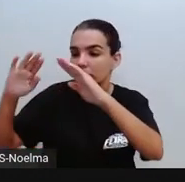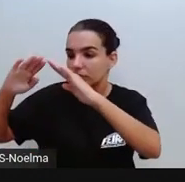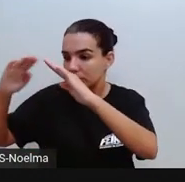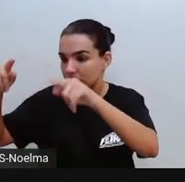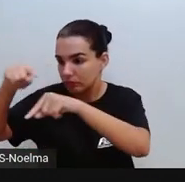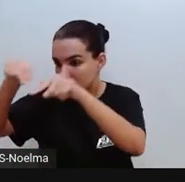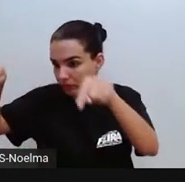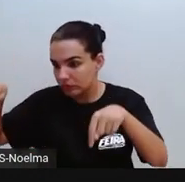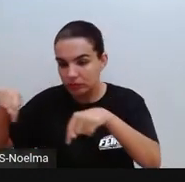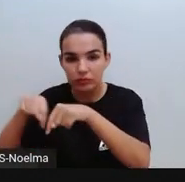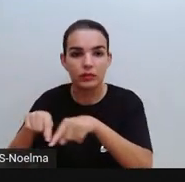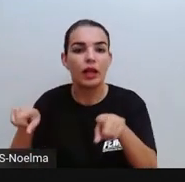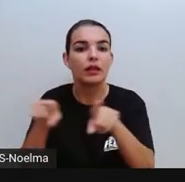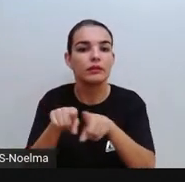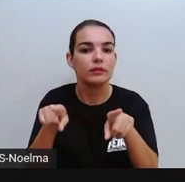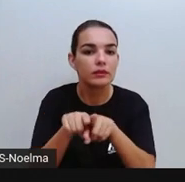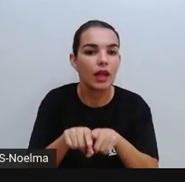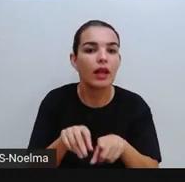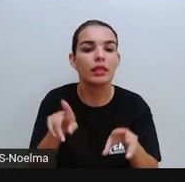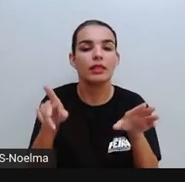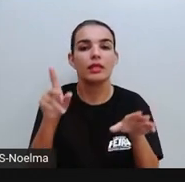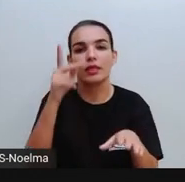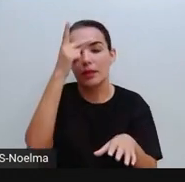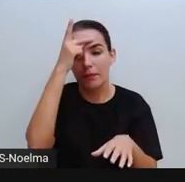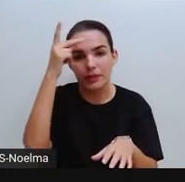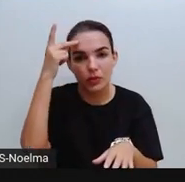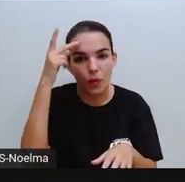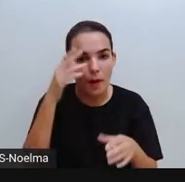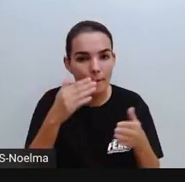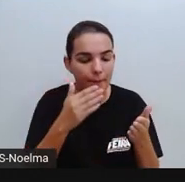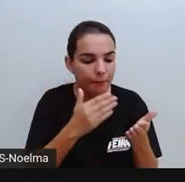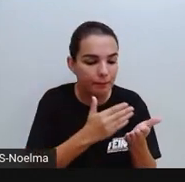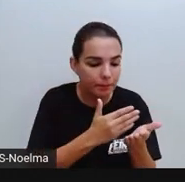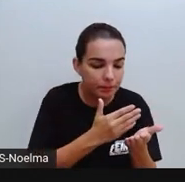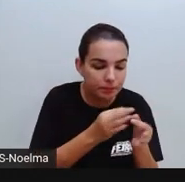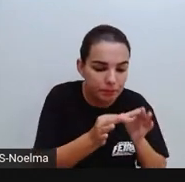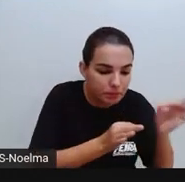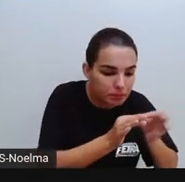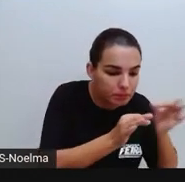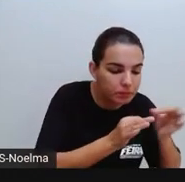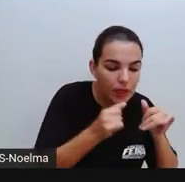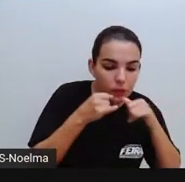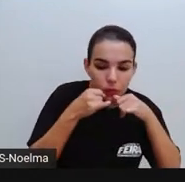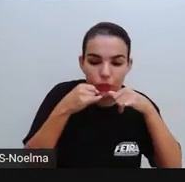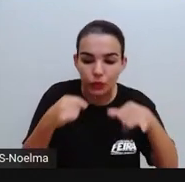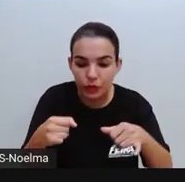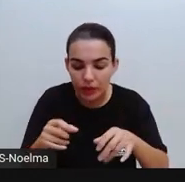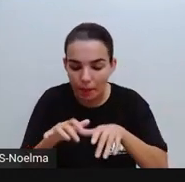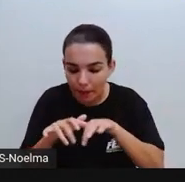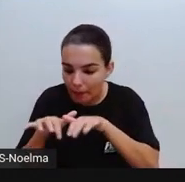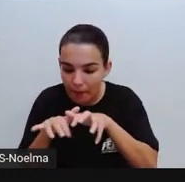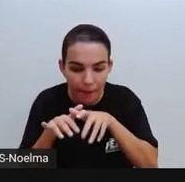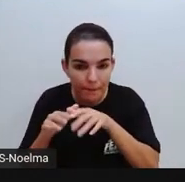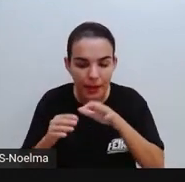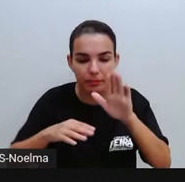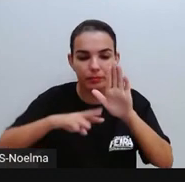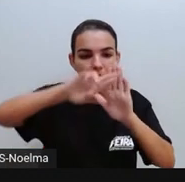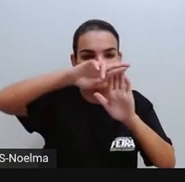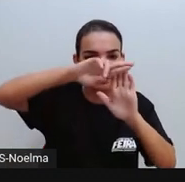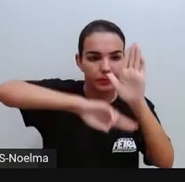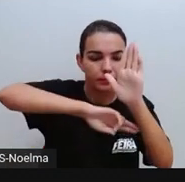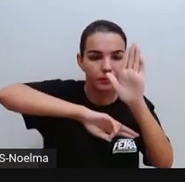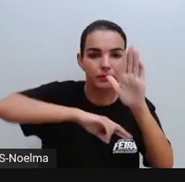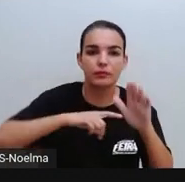temos também o produtor Paul inteiro que elaborar as notícias chegam checa informações e produz os roteiros